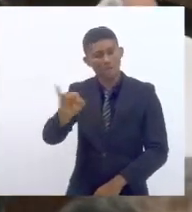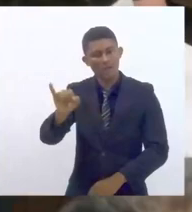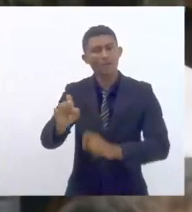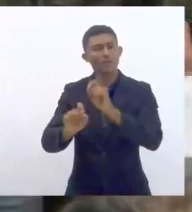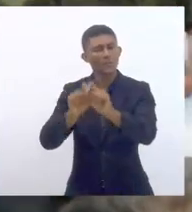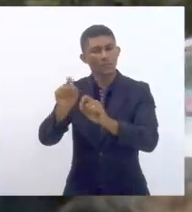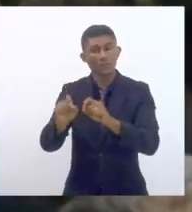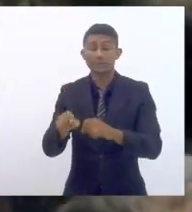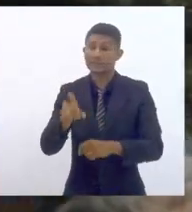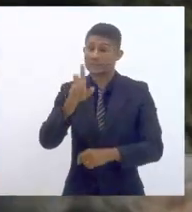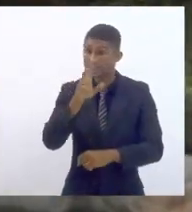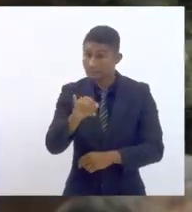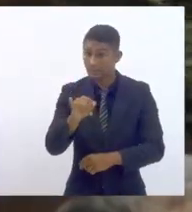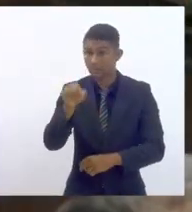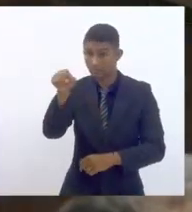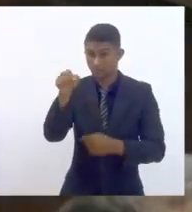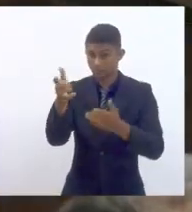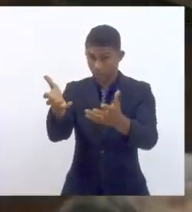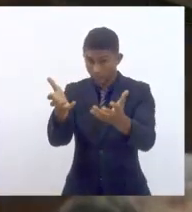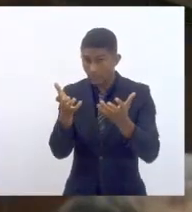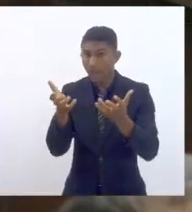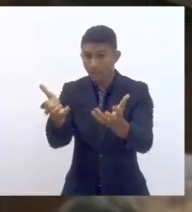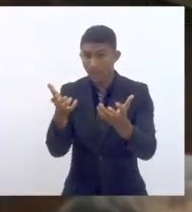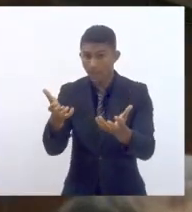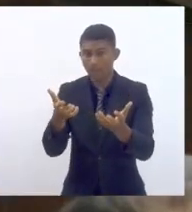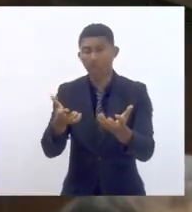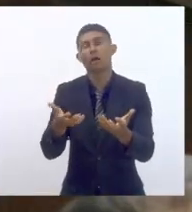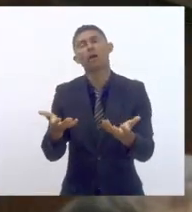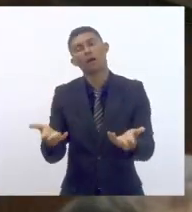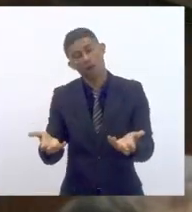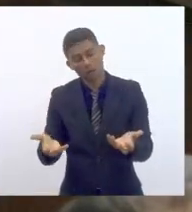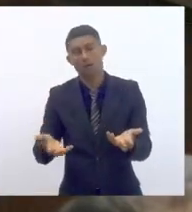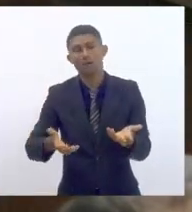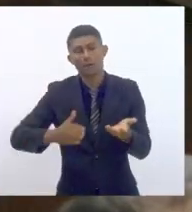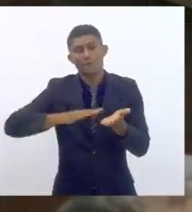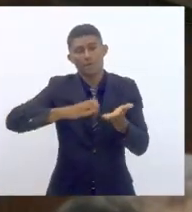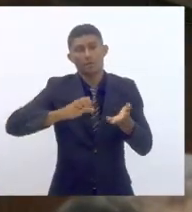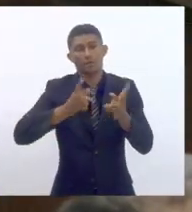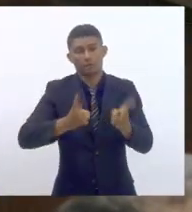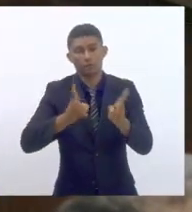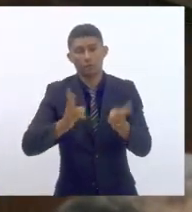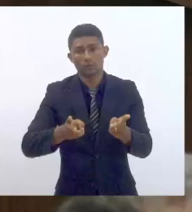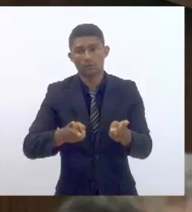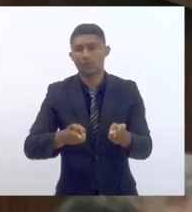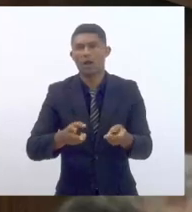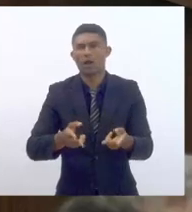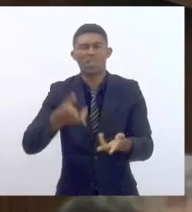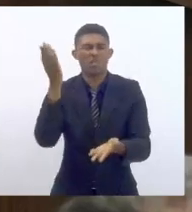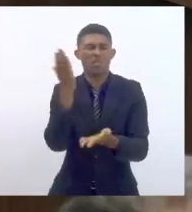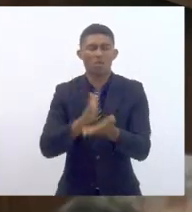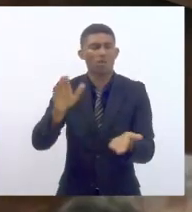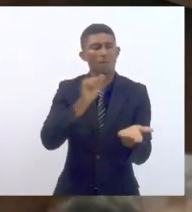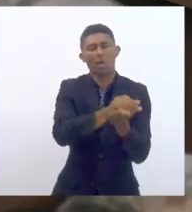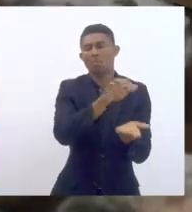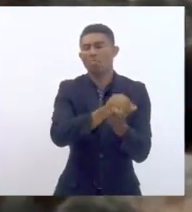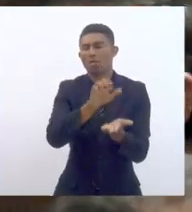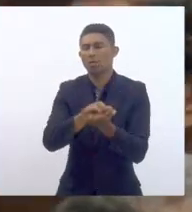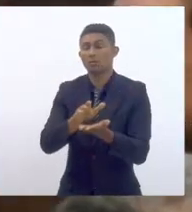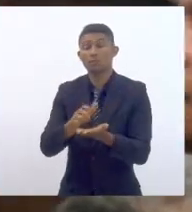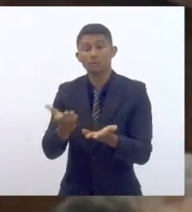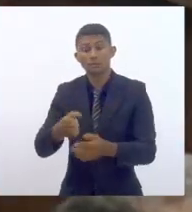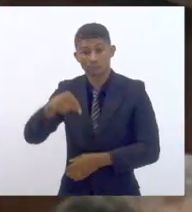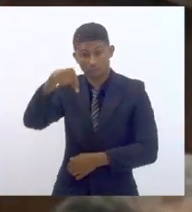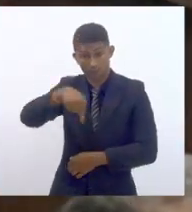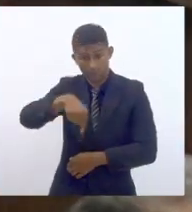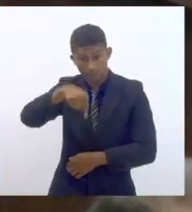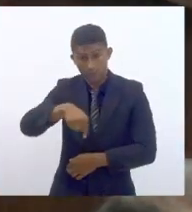se quiser, manter o veto e acabou tudo. Vai demitir. O que chegou-se aqui a